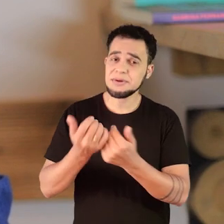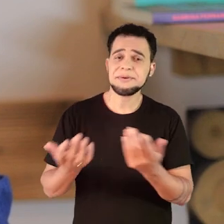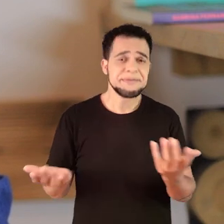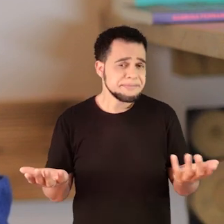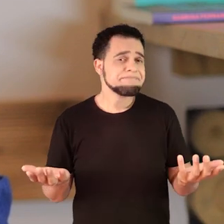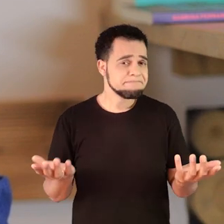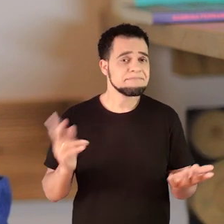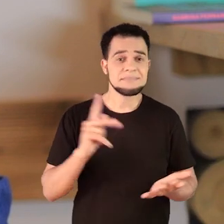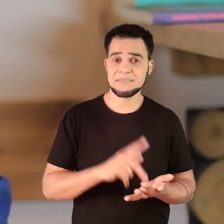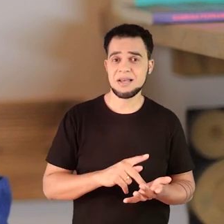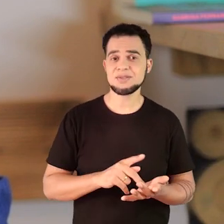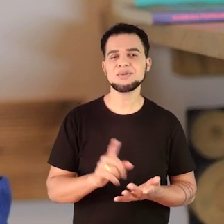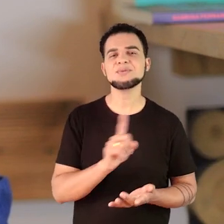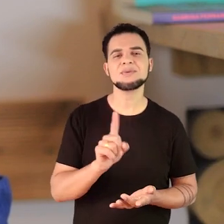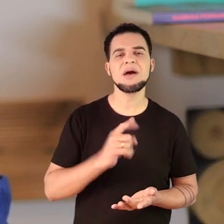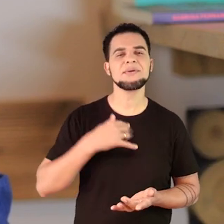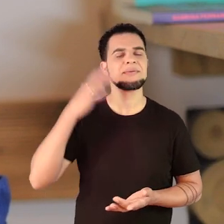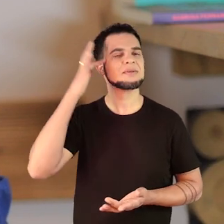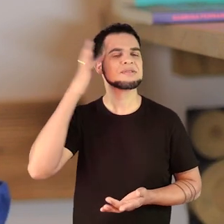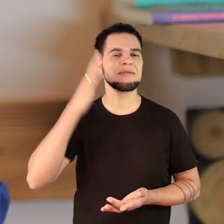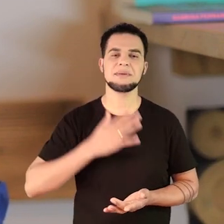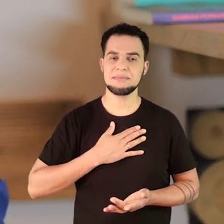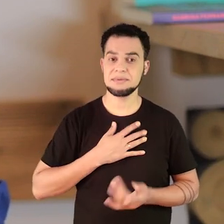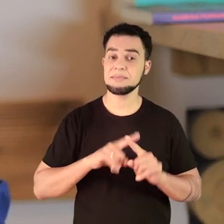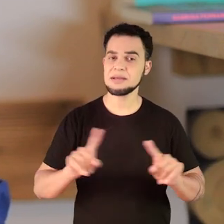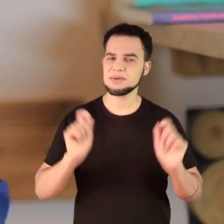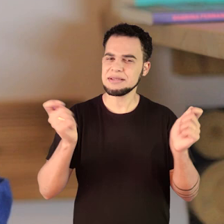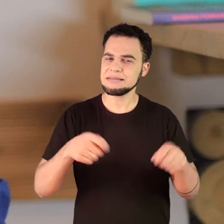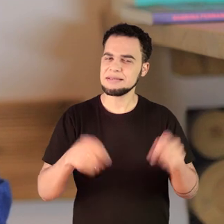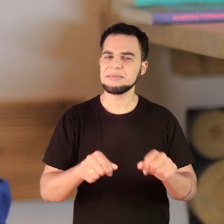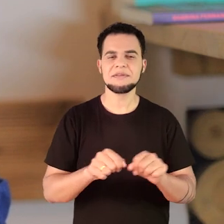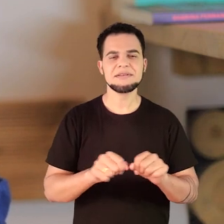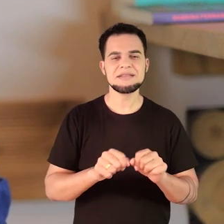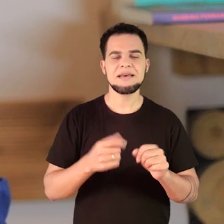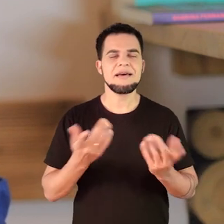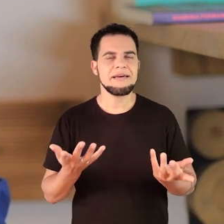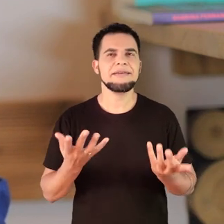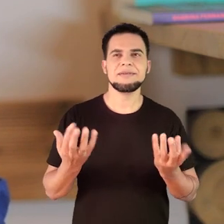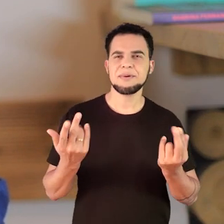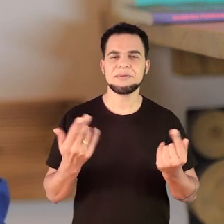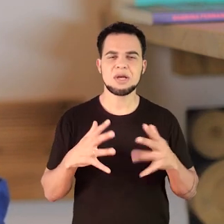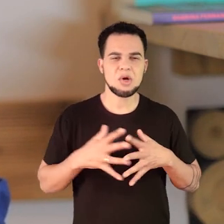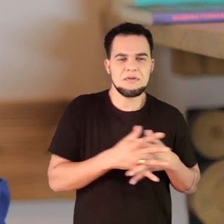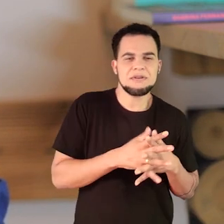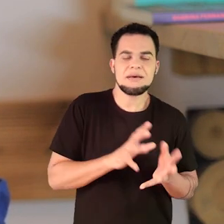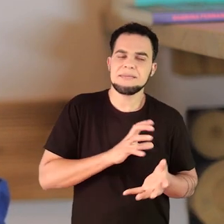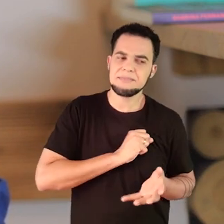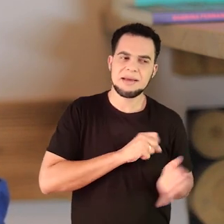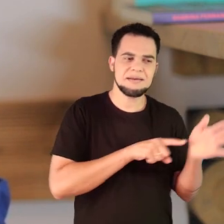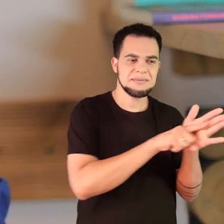e que realmente não é o que eu imaginava para mim, mas é o que está dando para fazer. É aquele eterno conflito de amar